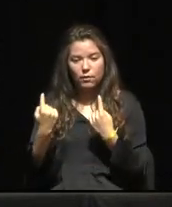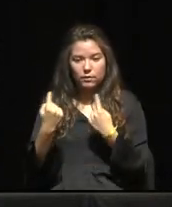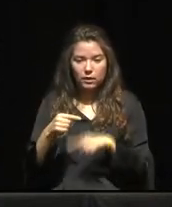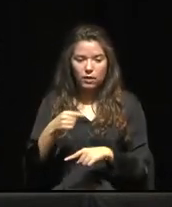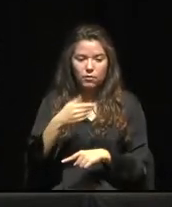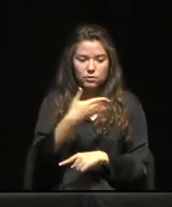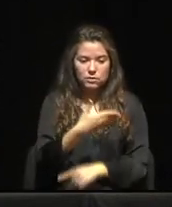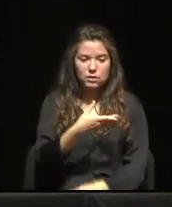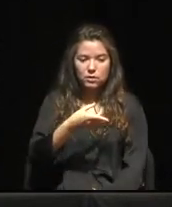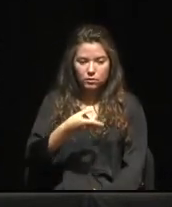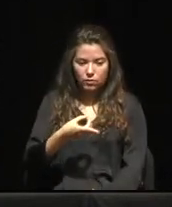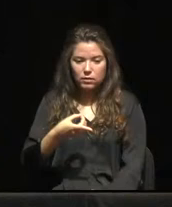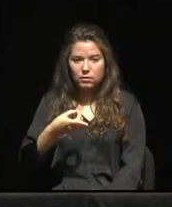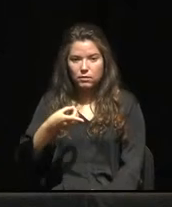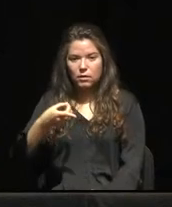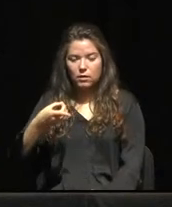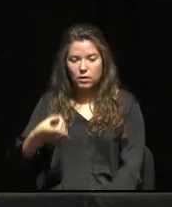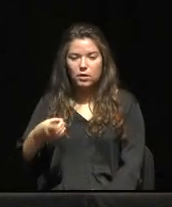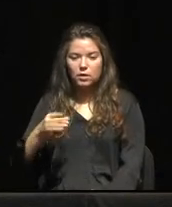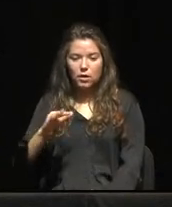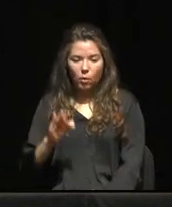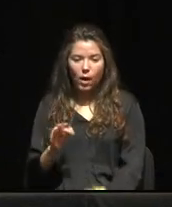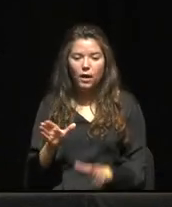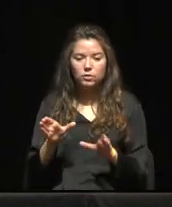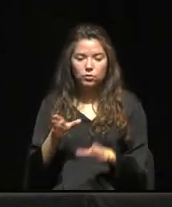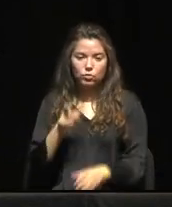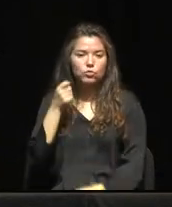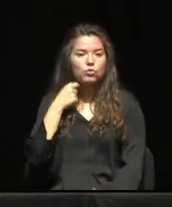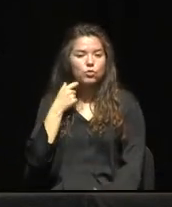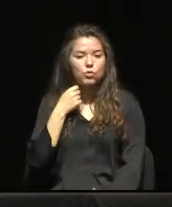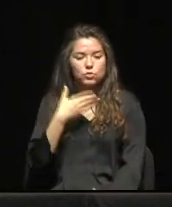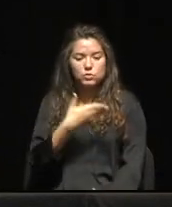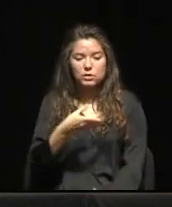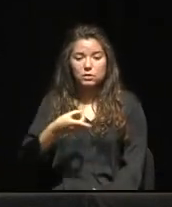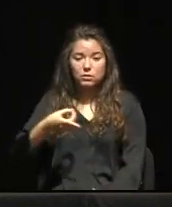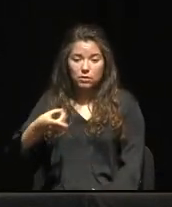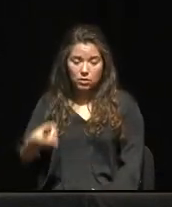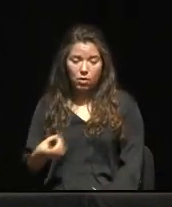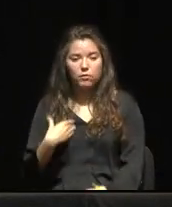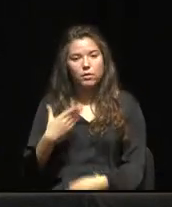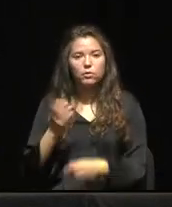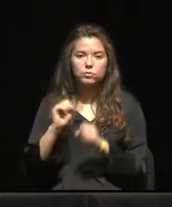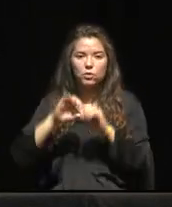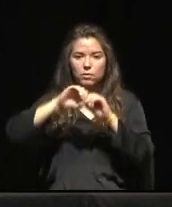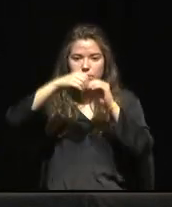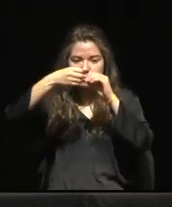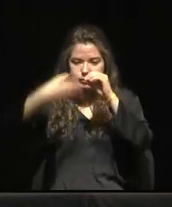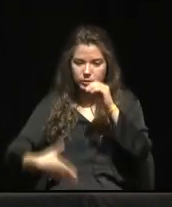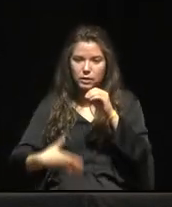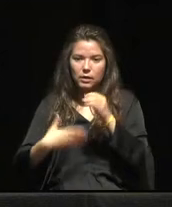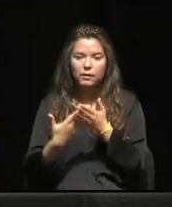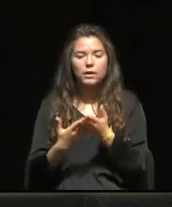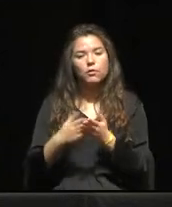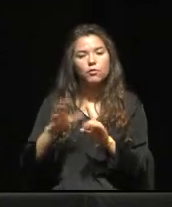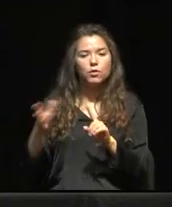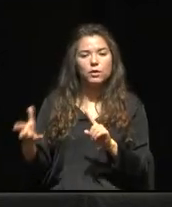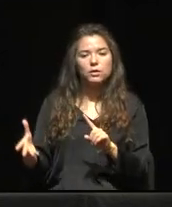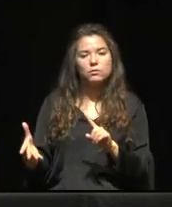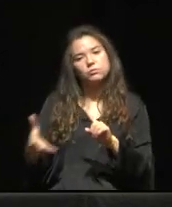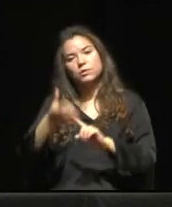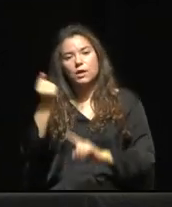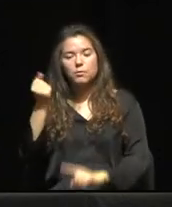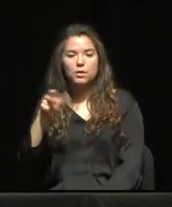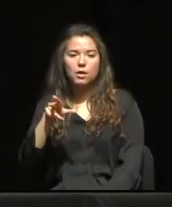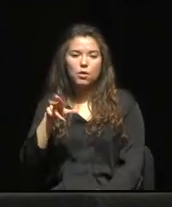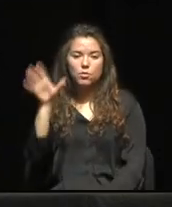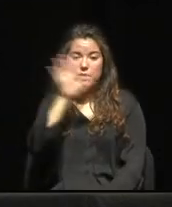número 1940 6 do curso 109 tempos depois começou a fazer queda livre campeão nacional por três vezes